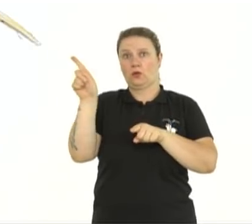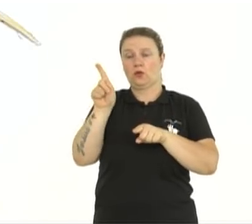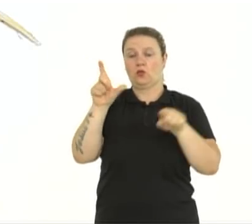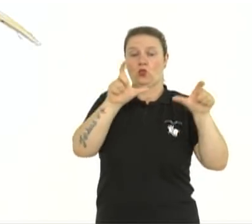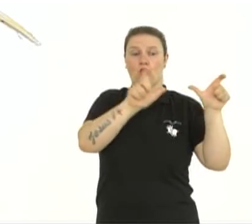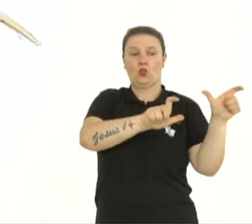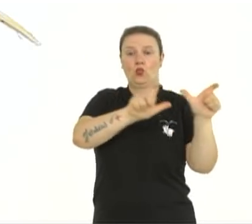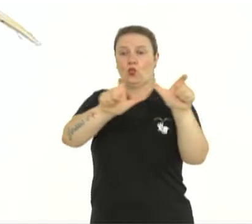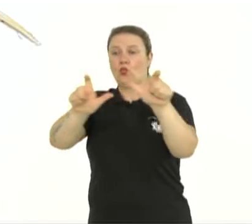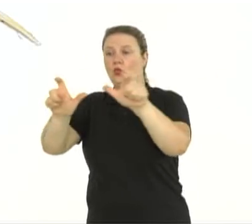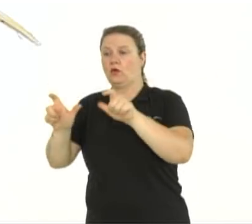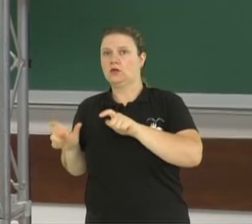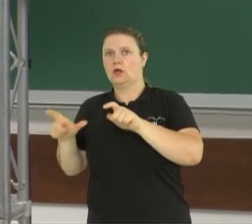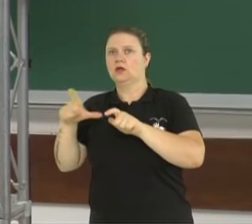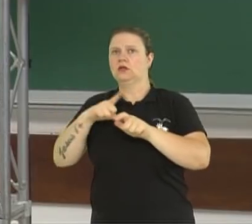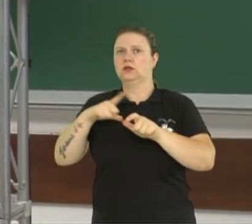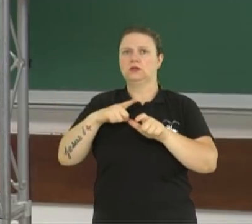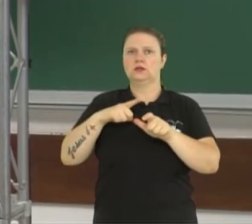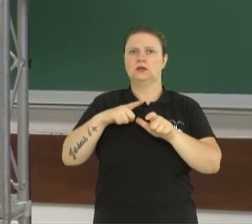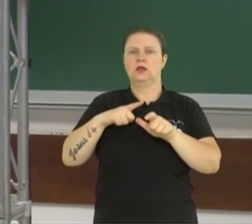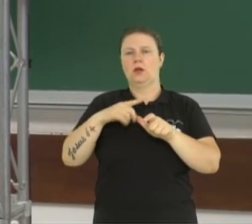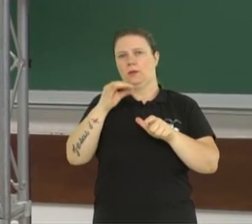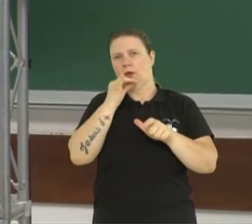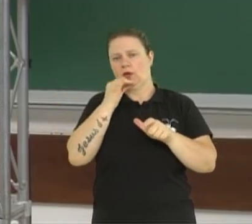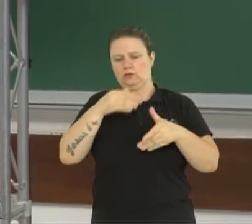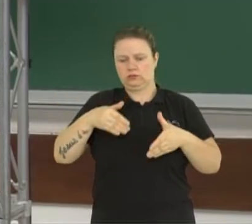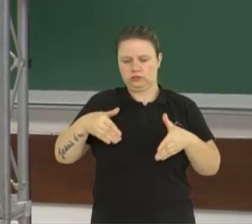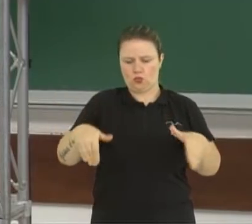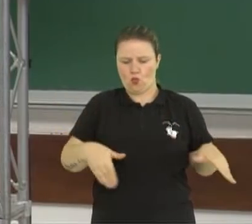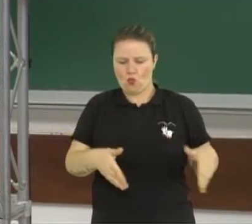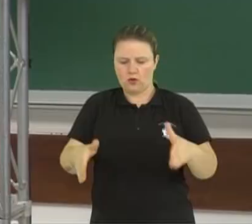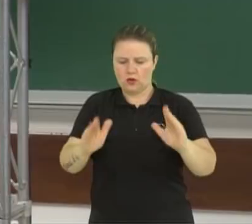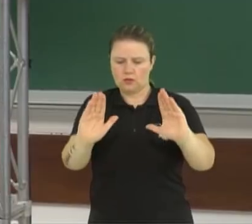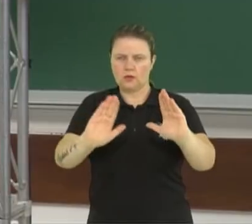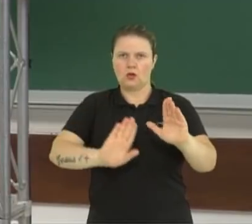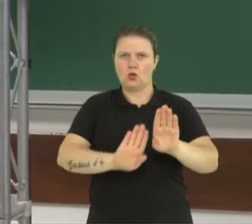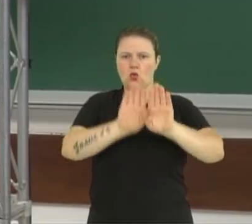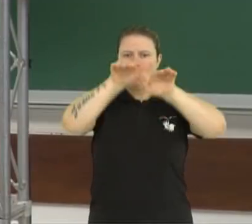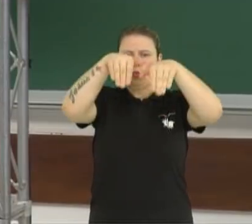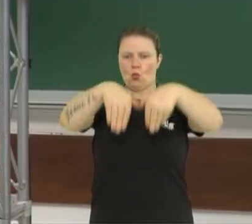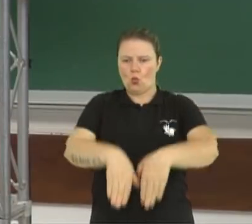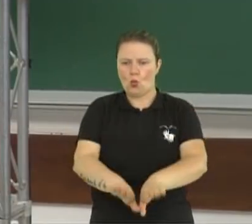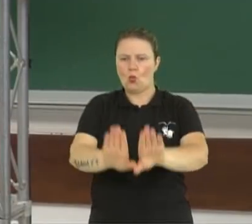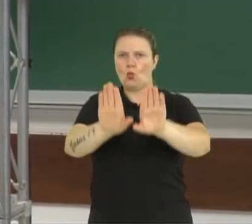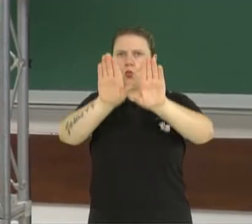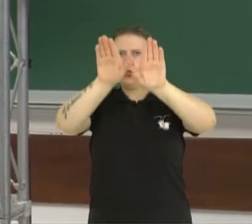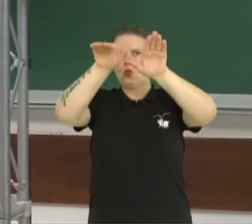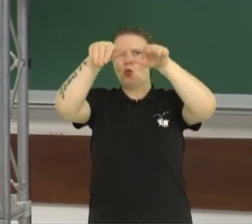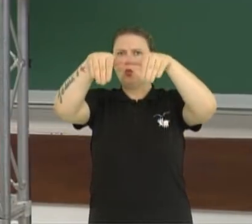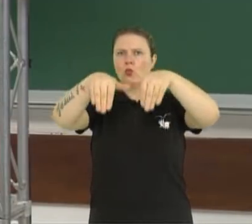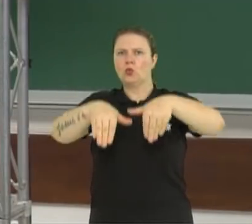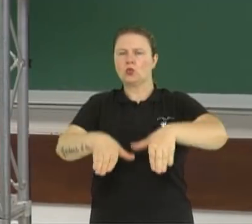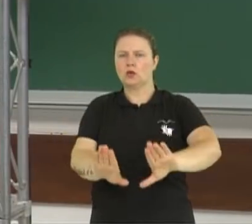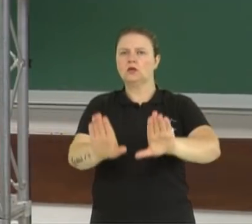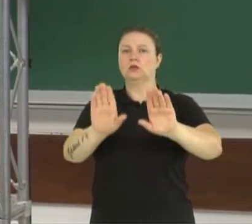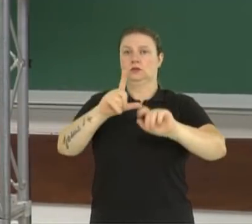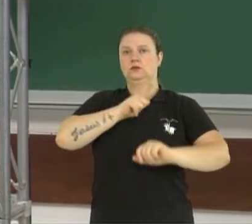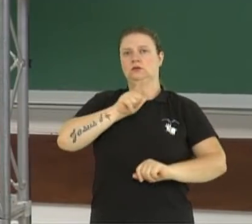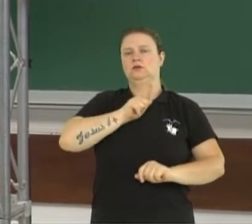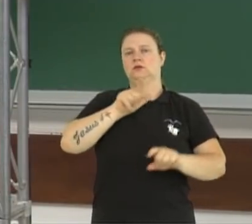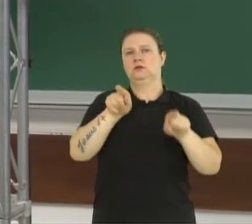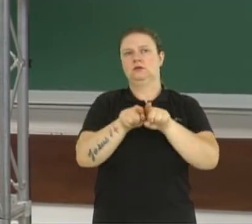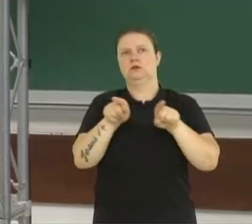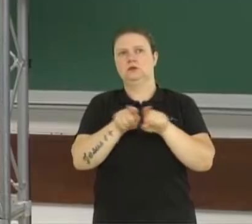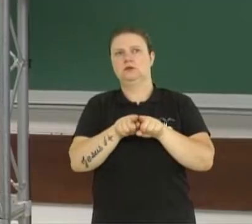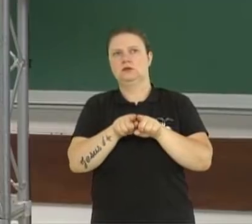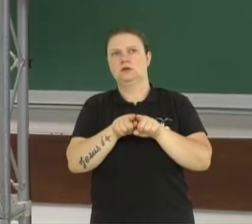com diversos obstáculos. Então, é uma pista que tem vários obstáculos, né, subidas, descidas, e aí